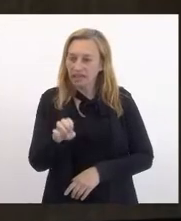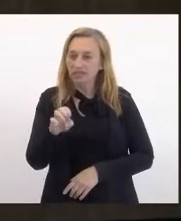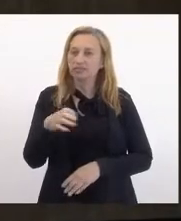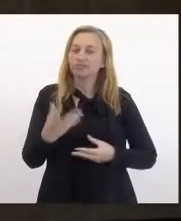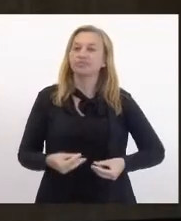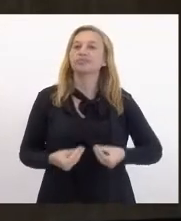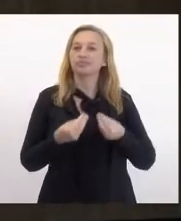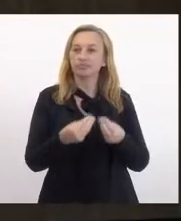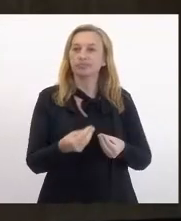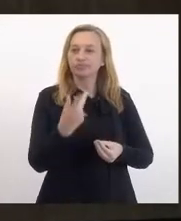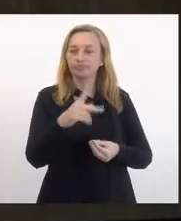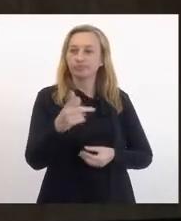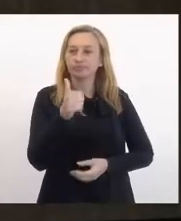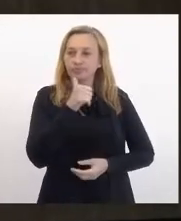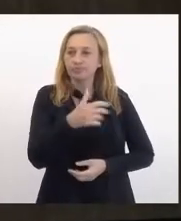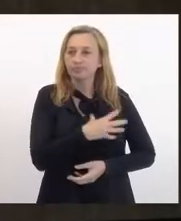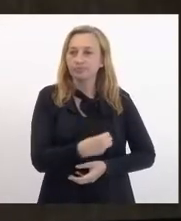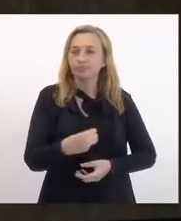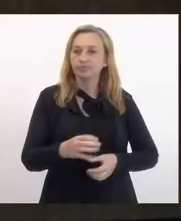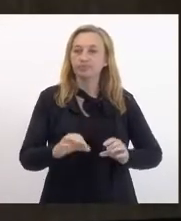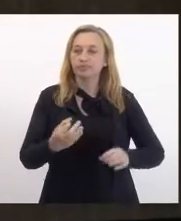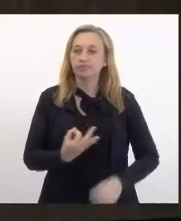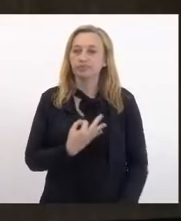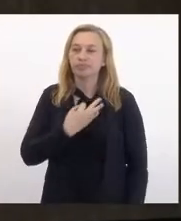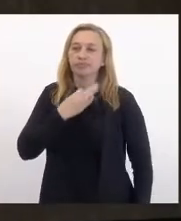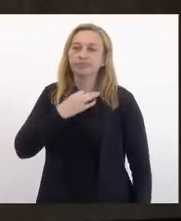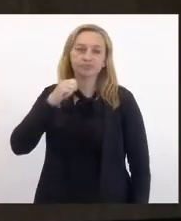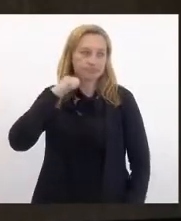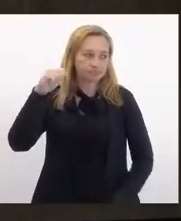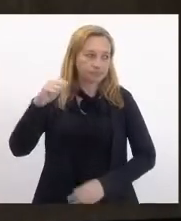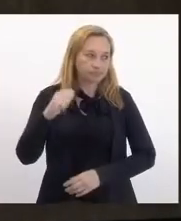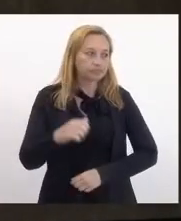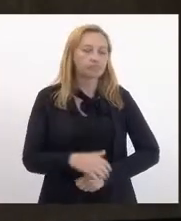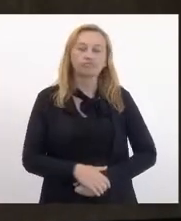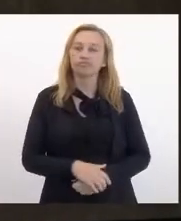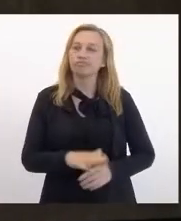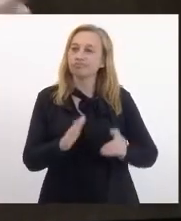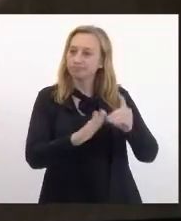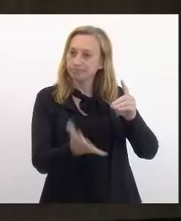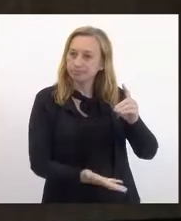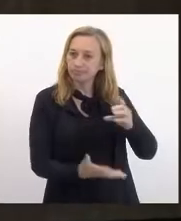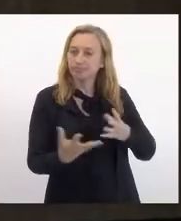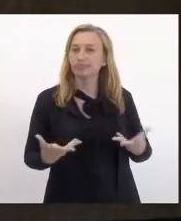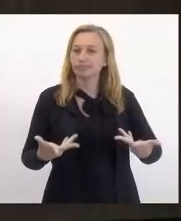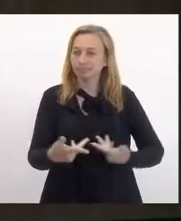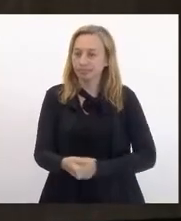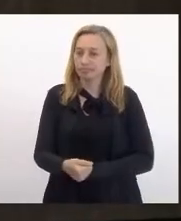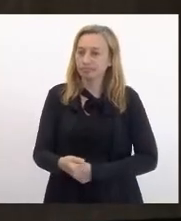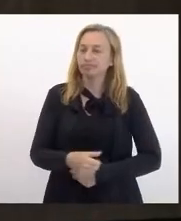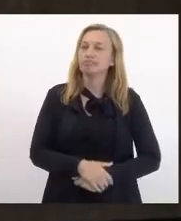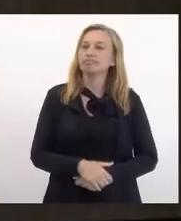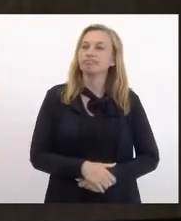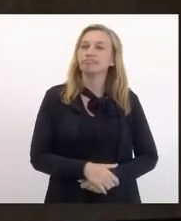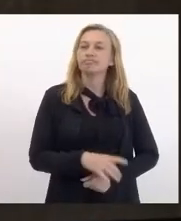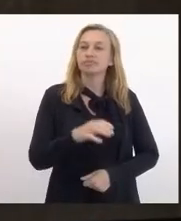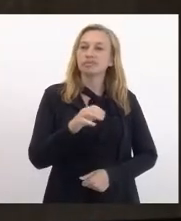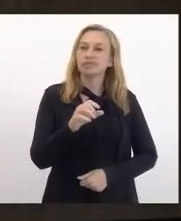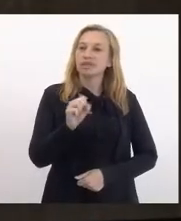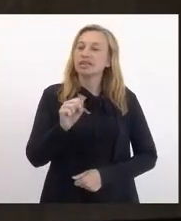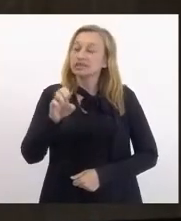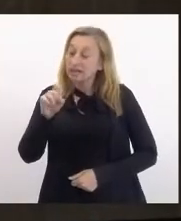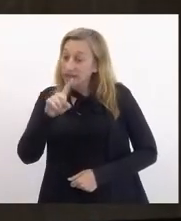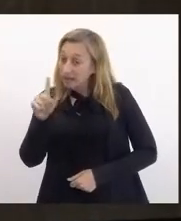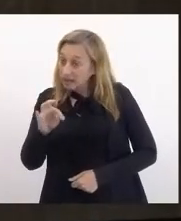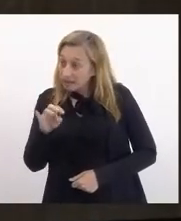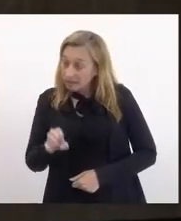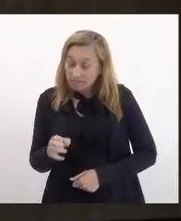sua filha a medalha Tiradentes e o diploma, homenagem póstuma da Assembleia. Zequete, eu não preciso nem dizer, Vossa Excelência acabou de